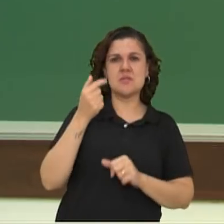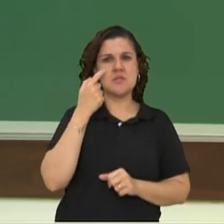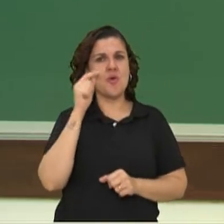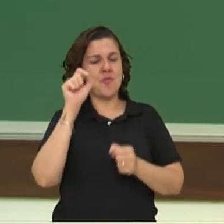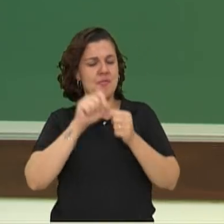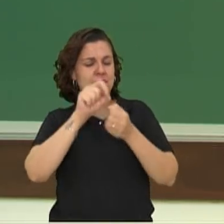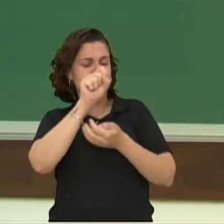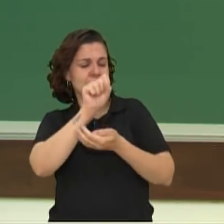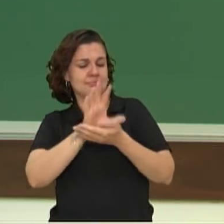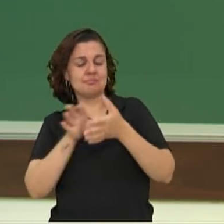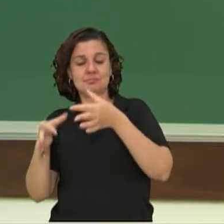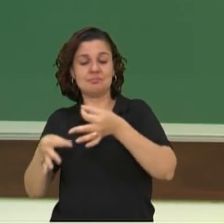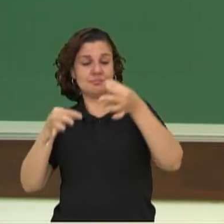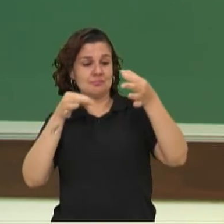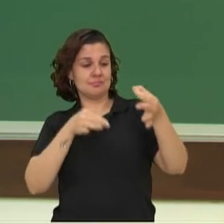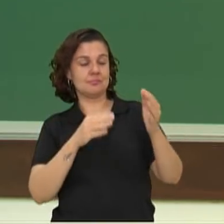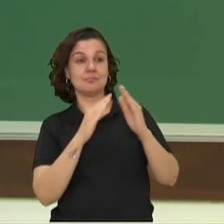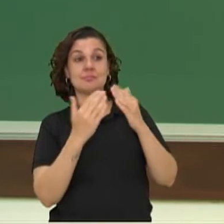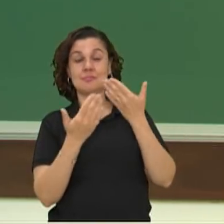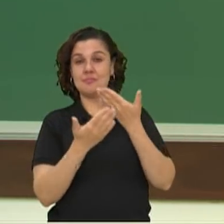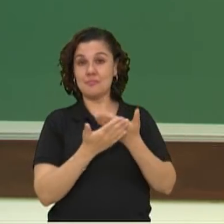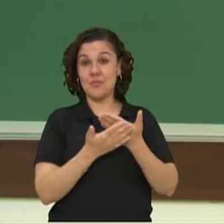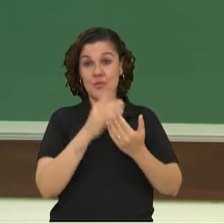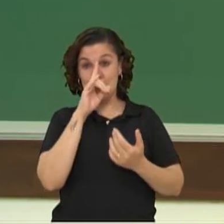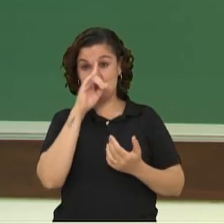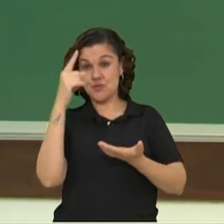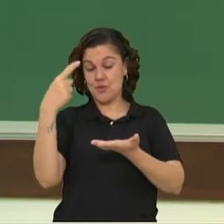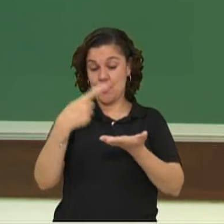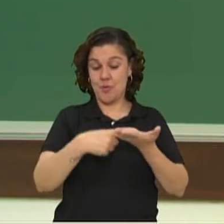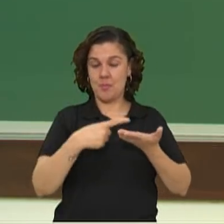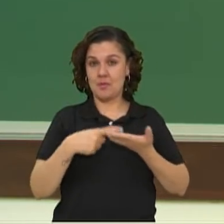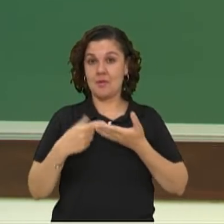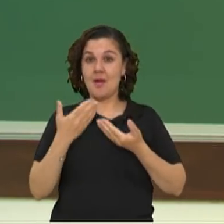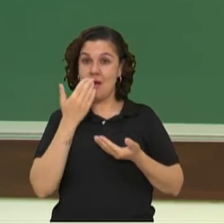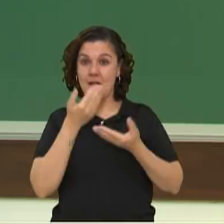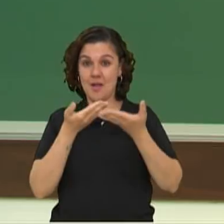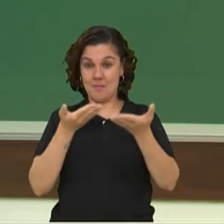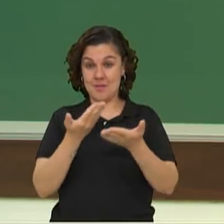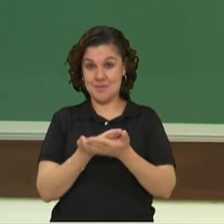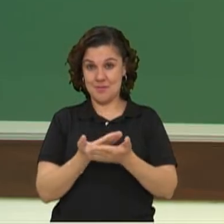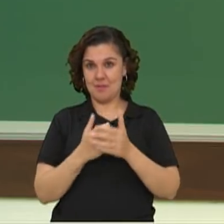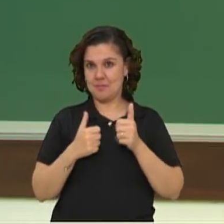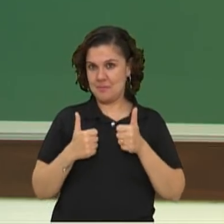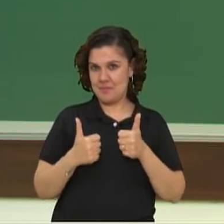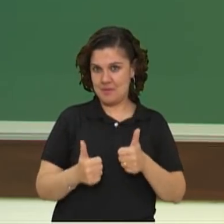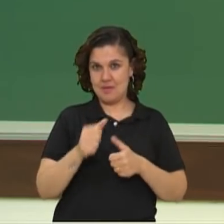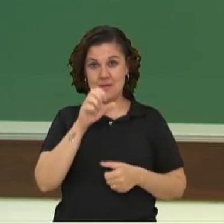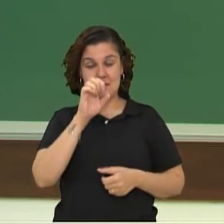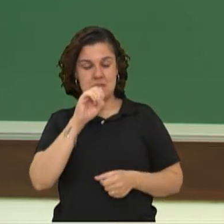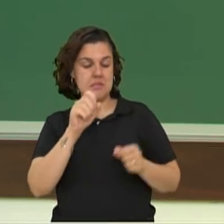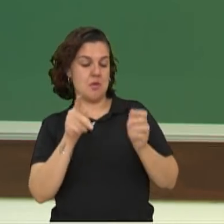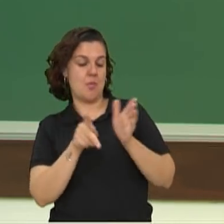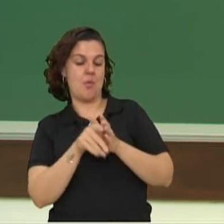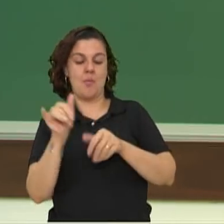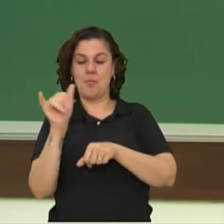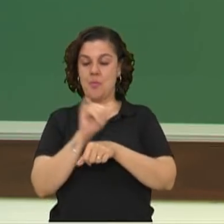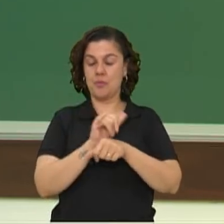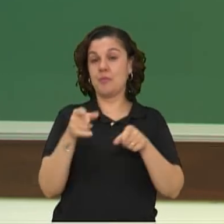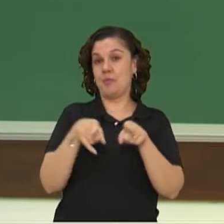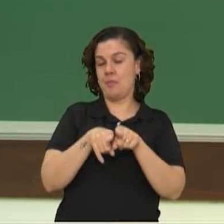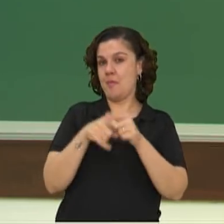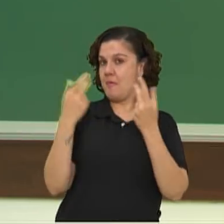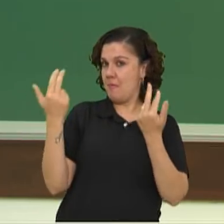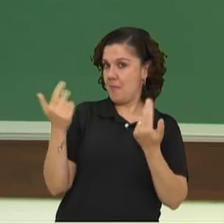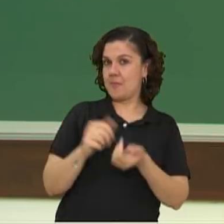faça as atividades e entregue essas atividades no dia, tá, da merenda escolar. Bom? E quem está fazendo pelo YouTube também a mesma